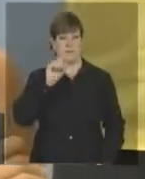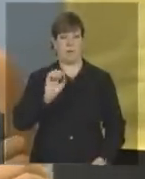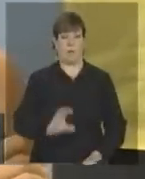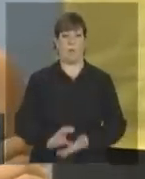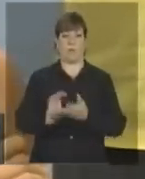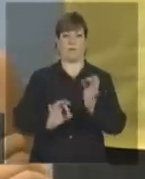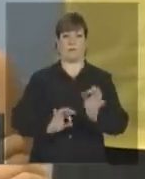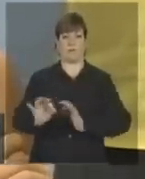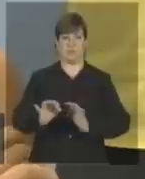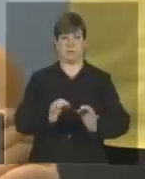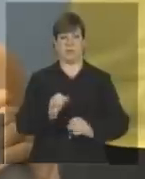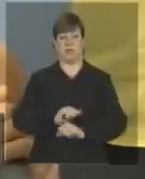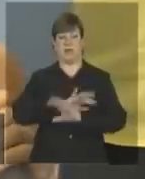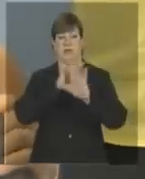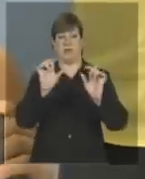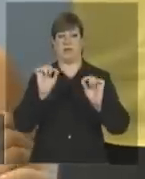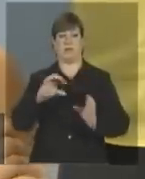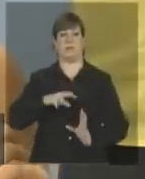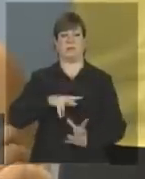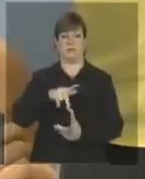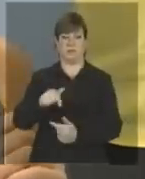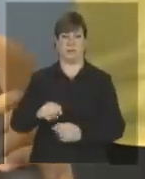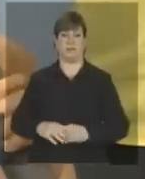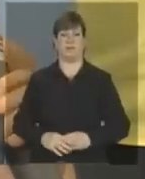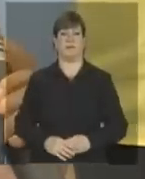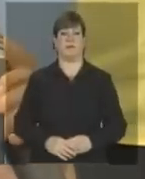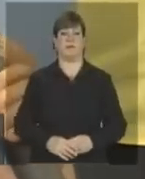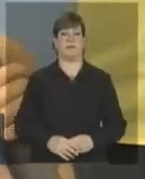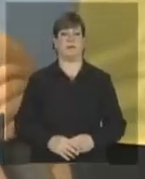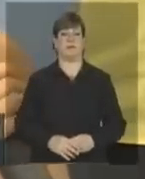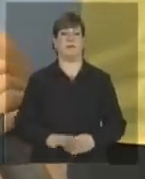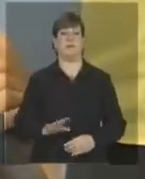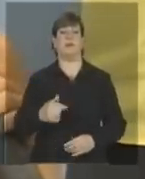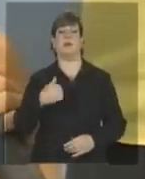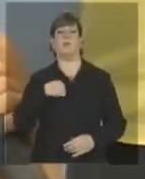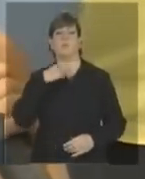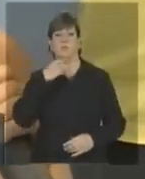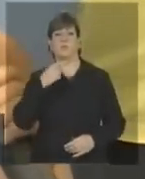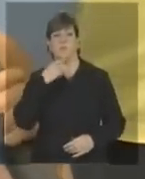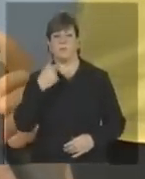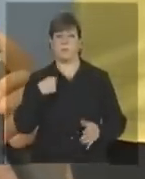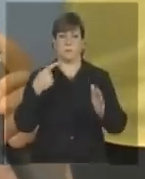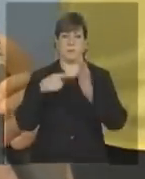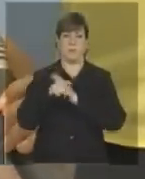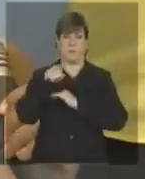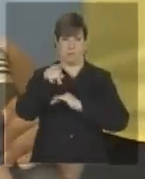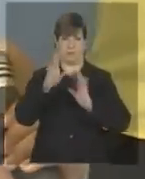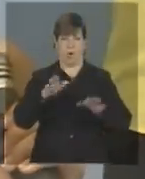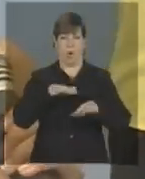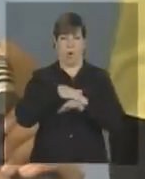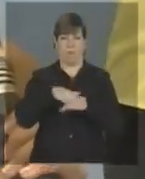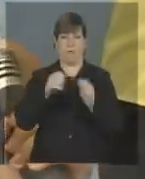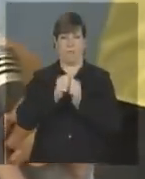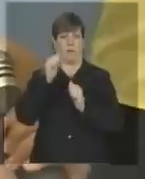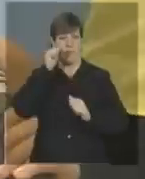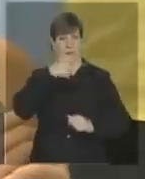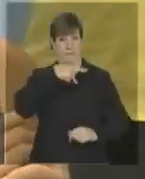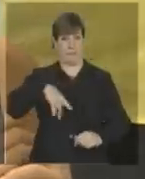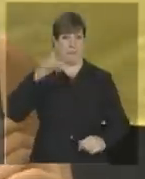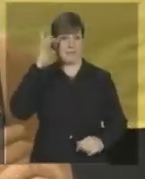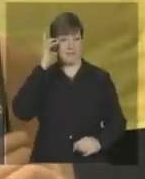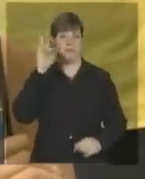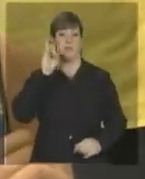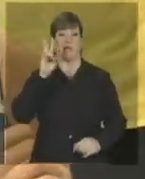Conselho de Administração da Transparência Internacional. Bom, a minha dúvida é a seguinte: a senhora conversou com a presidente a